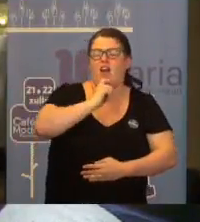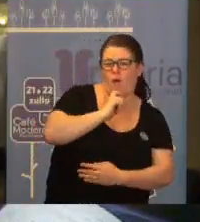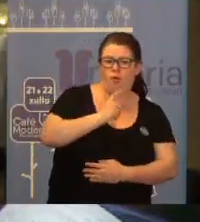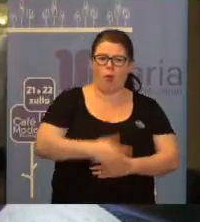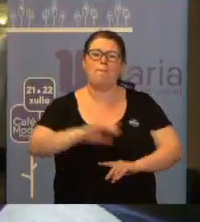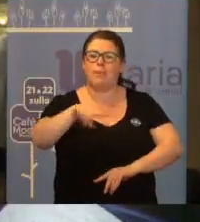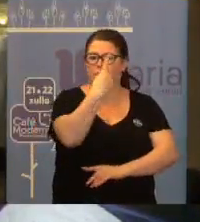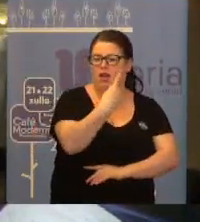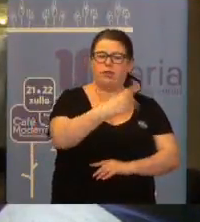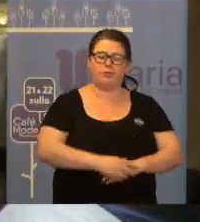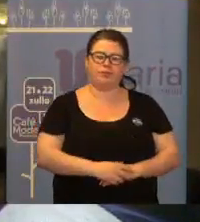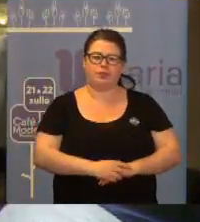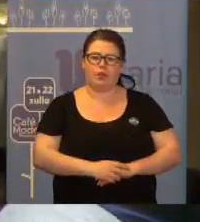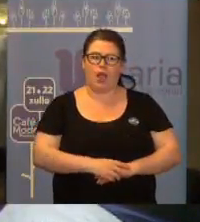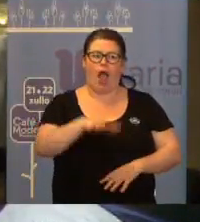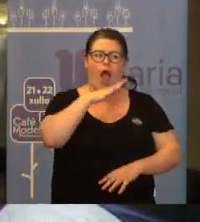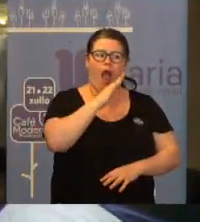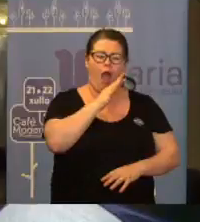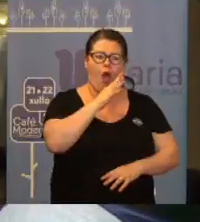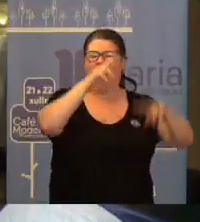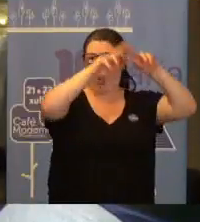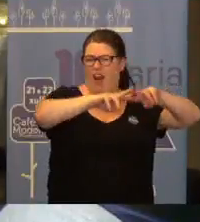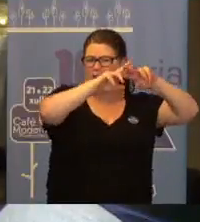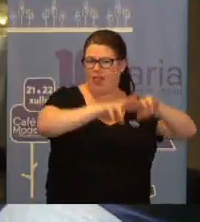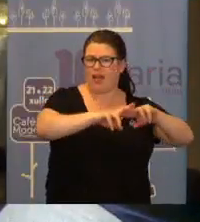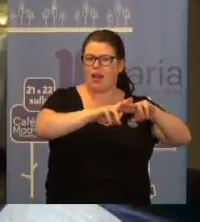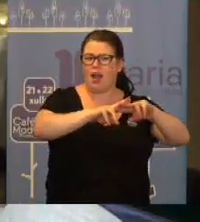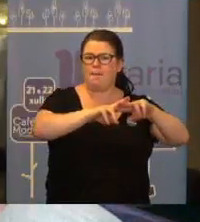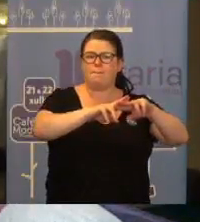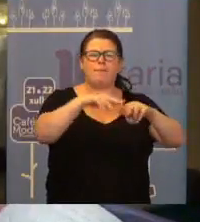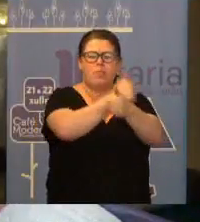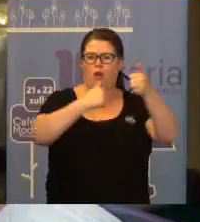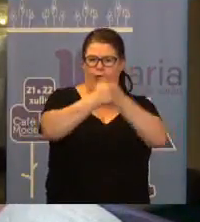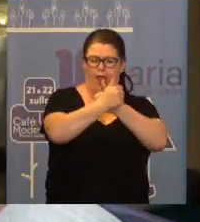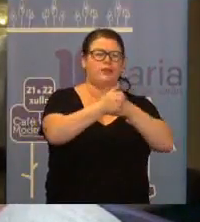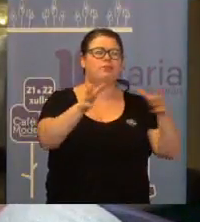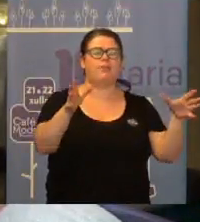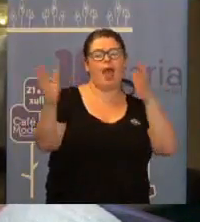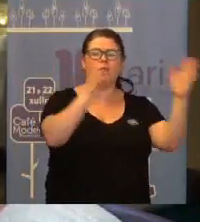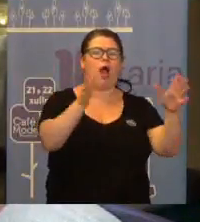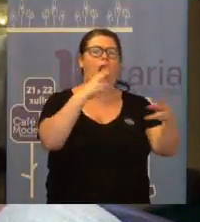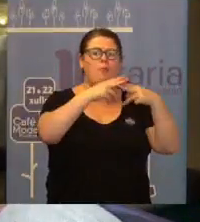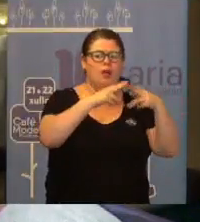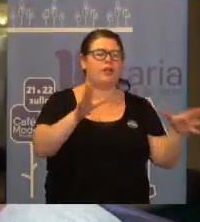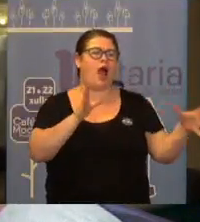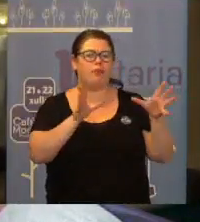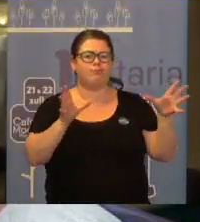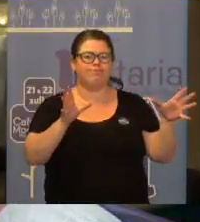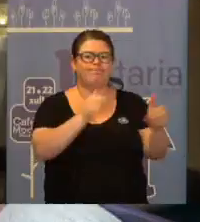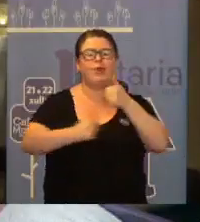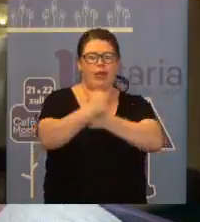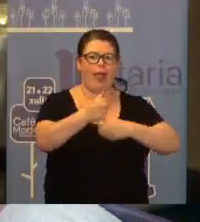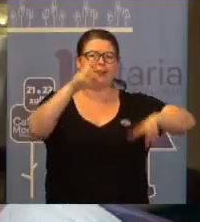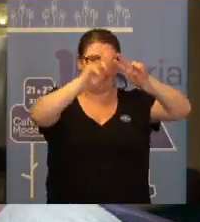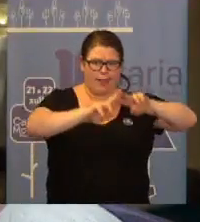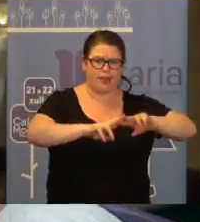en primeiro, a hora de analizar as prioridades deste tempo político. Eu son dos que digo que non hai nada que